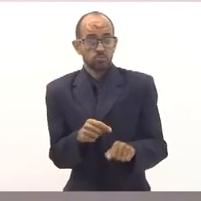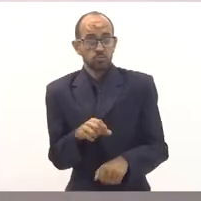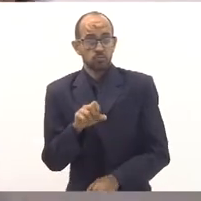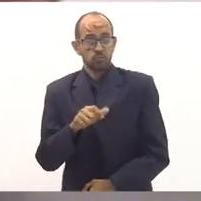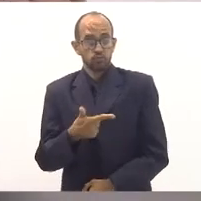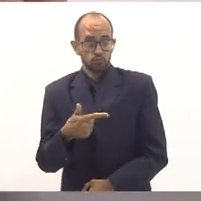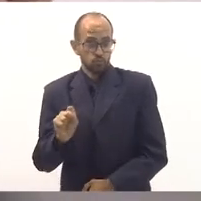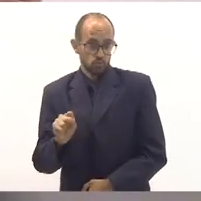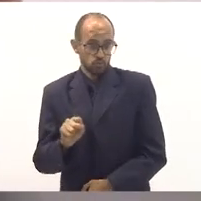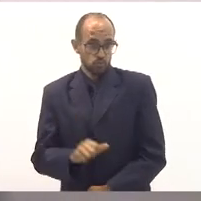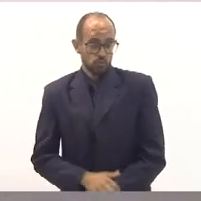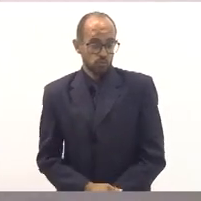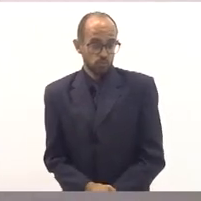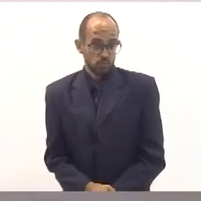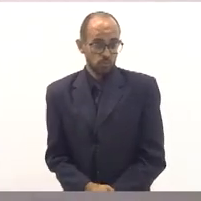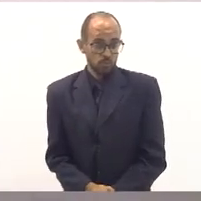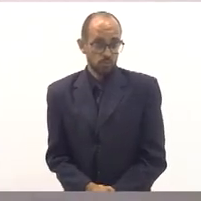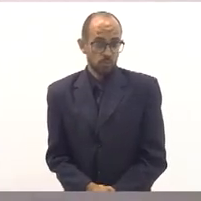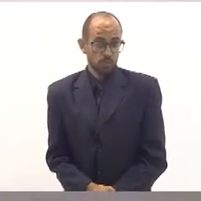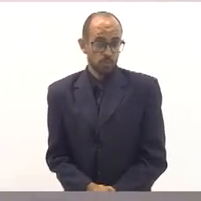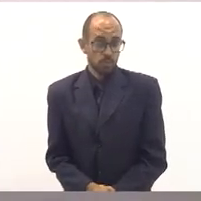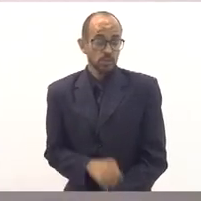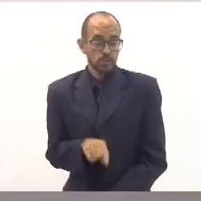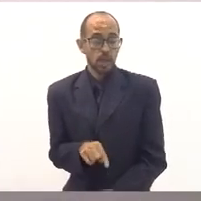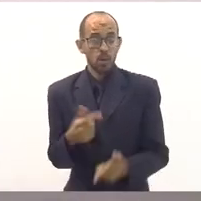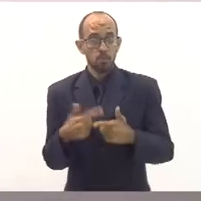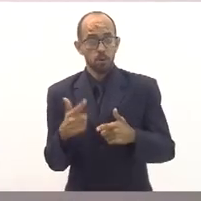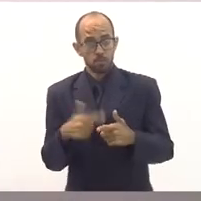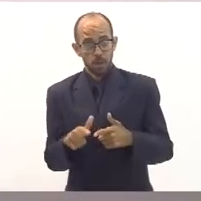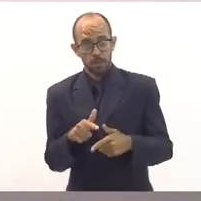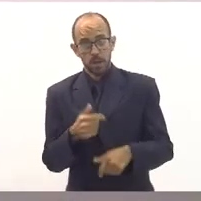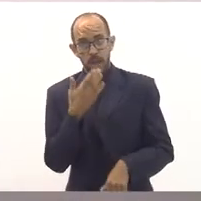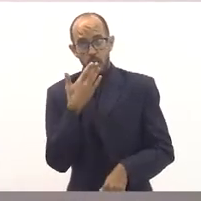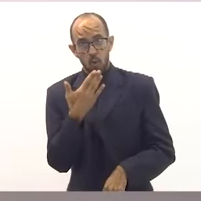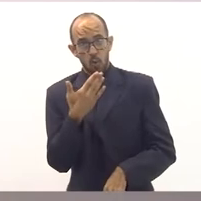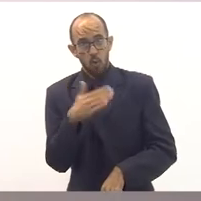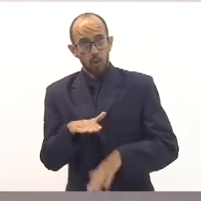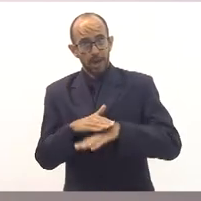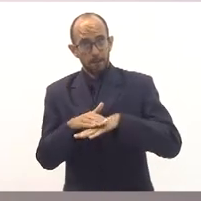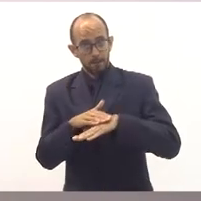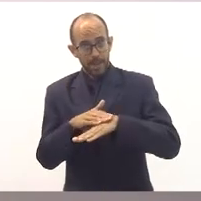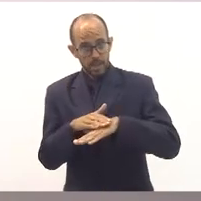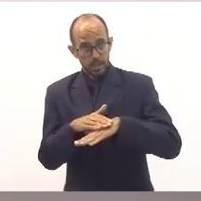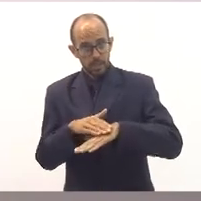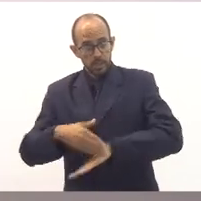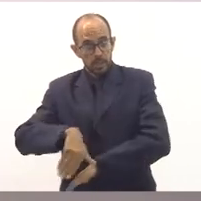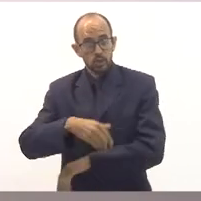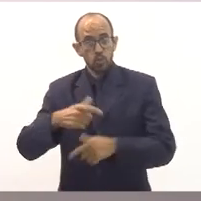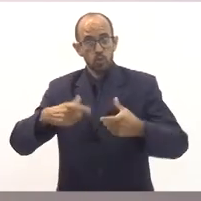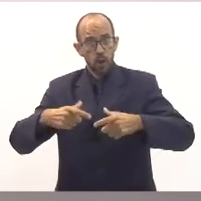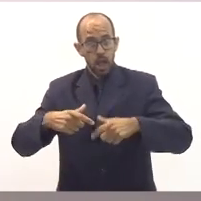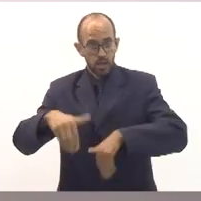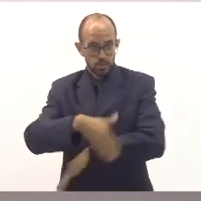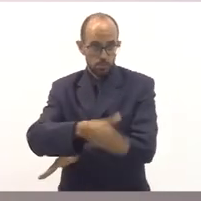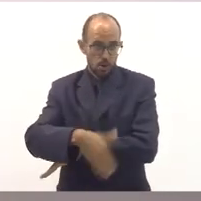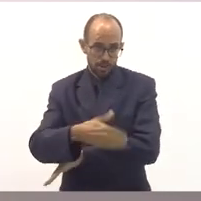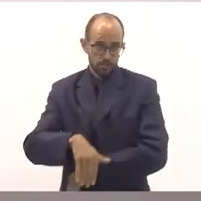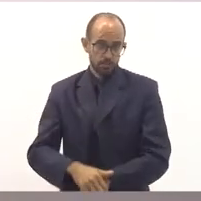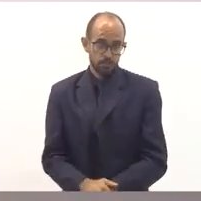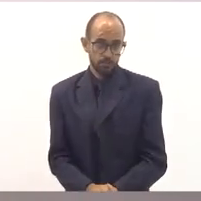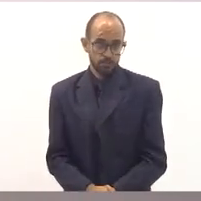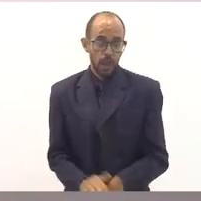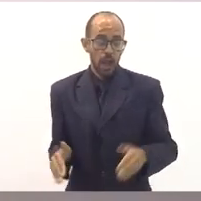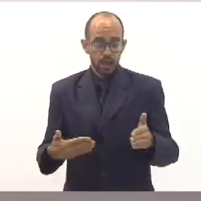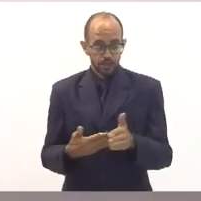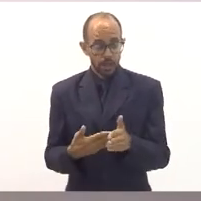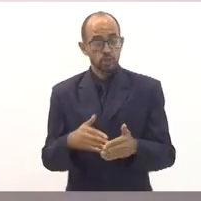esse é o grande problema tudo vem através da cor da pele e do CEP em continentes no combater isso mic aí